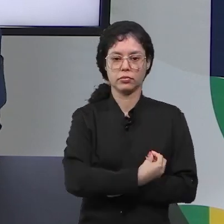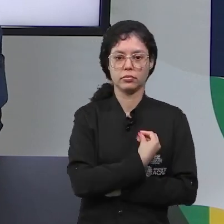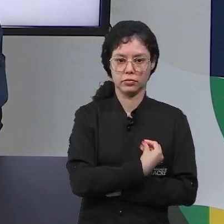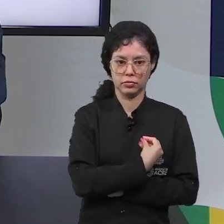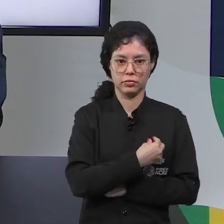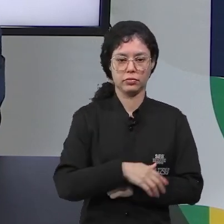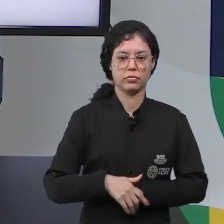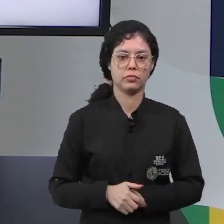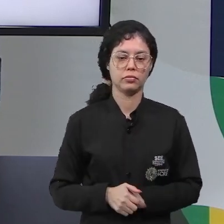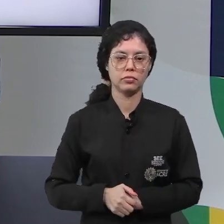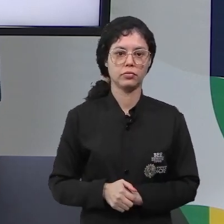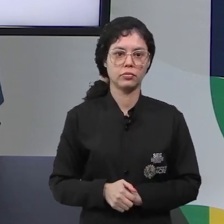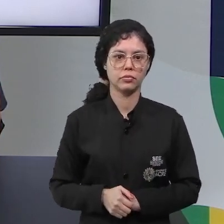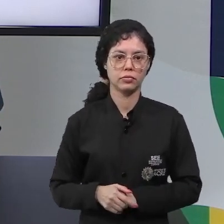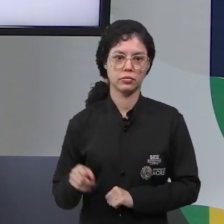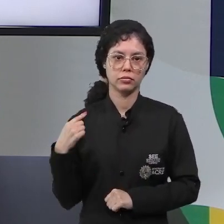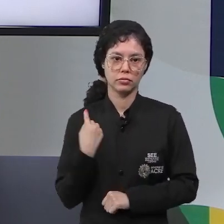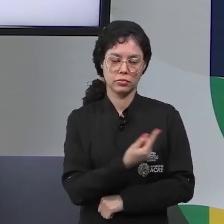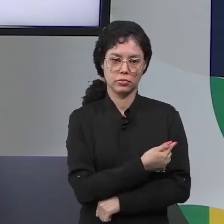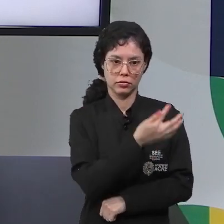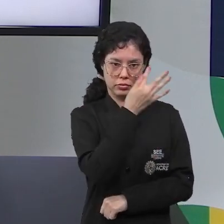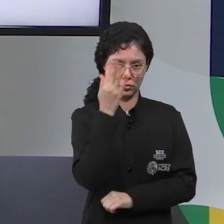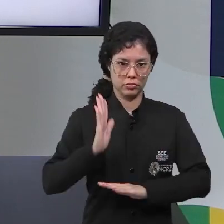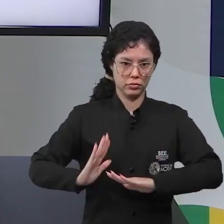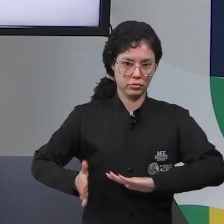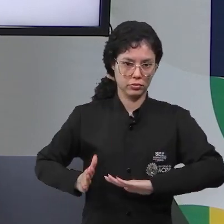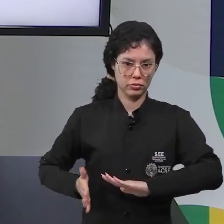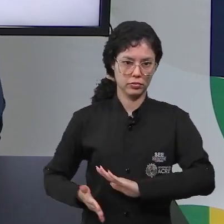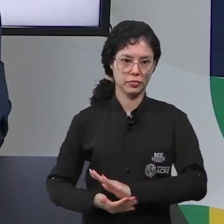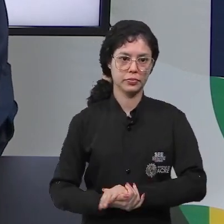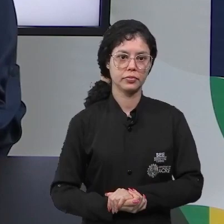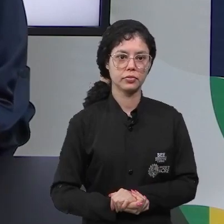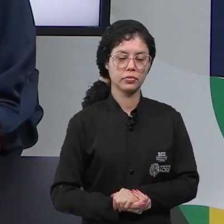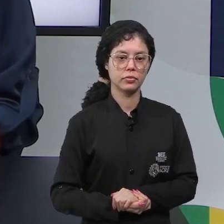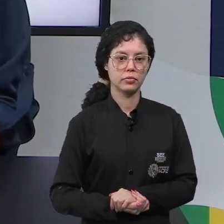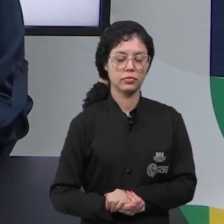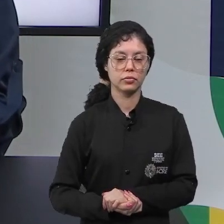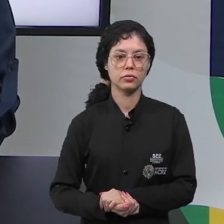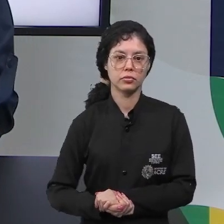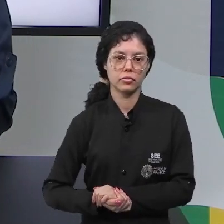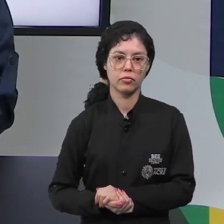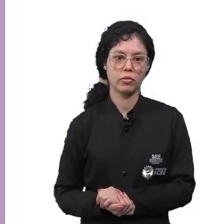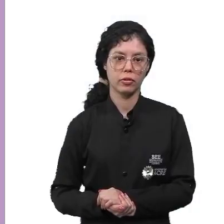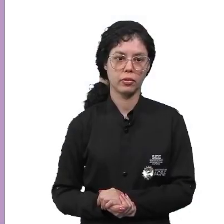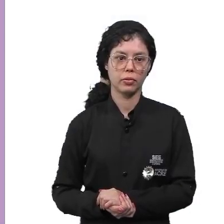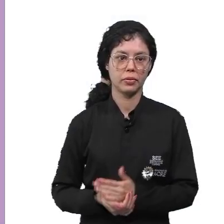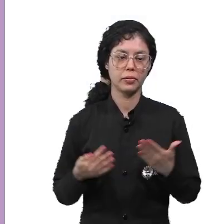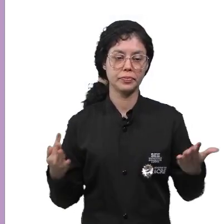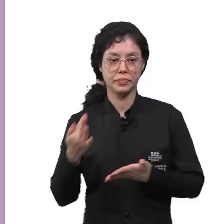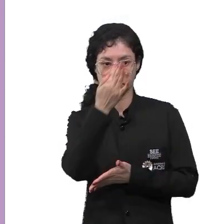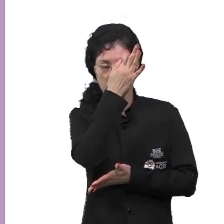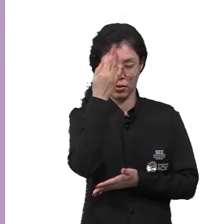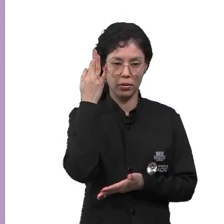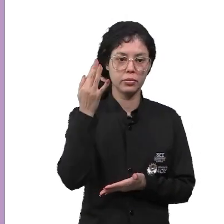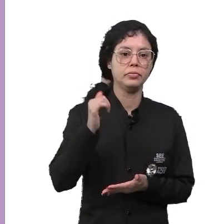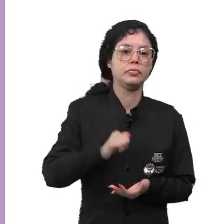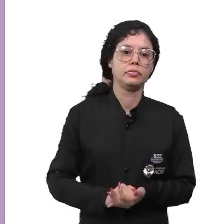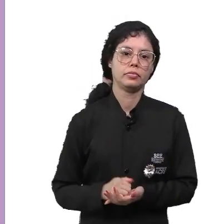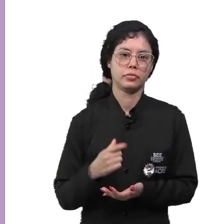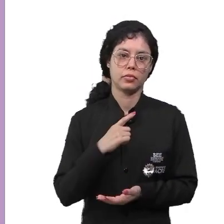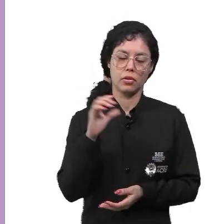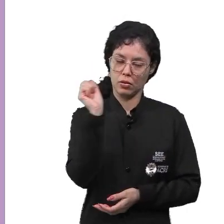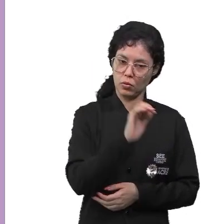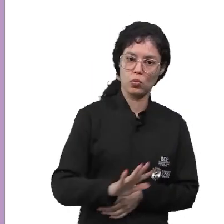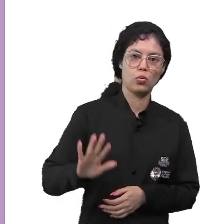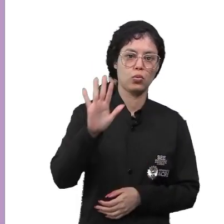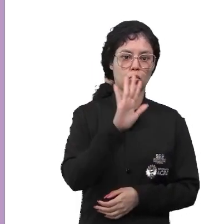vivos da nossa filosofia contemporânea. Então, essa filosofia, de um